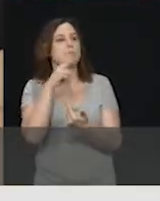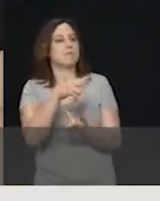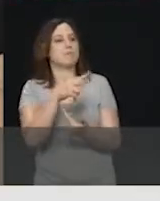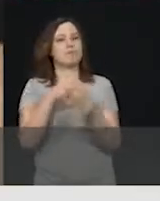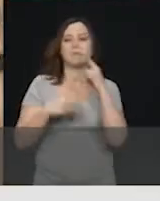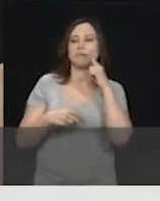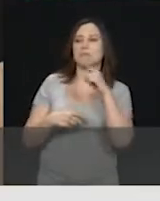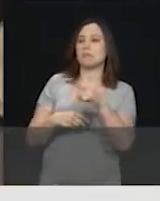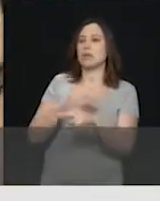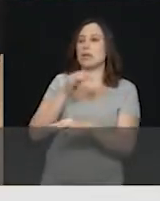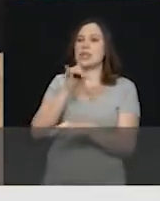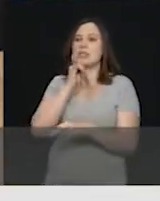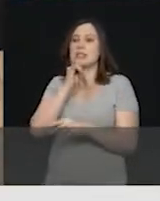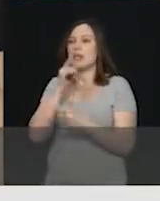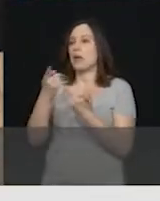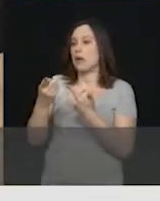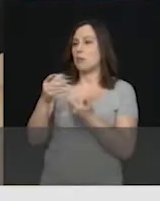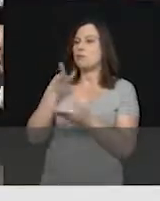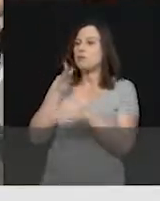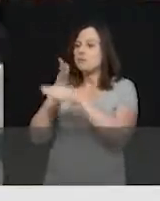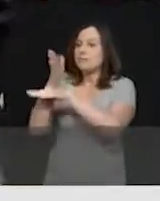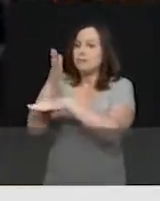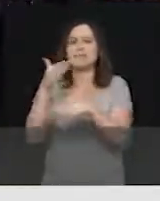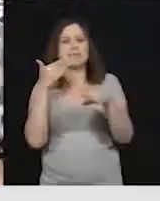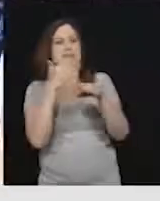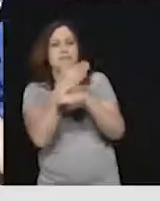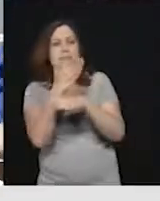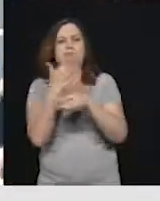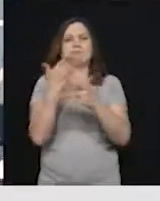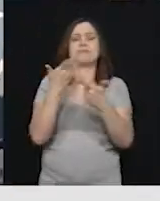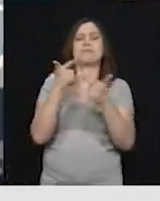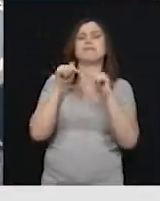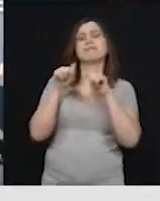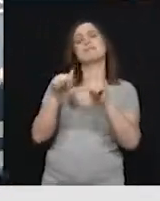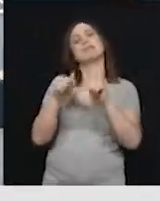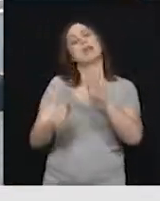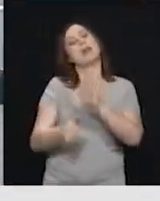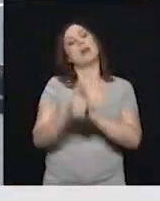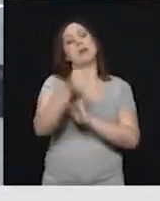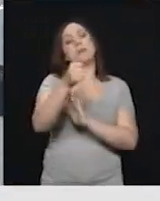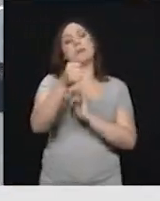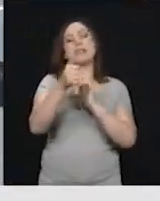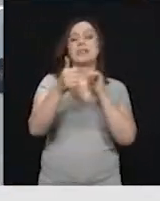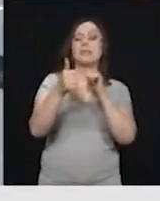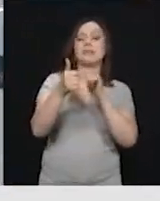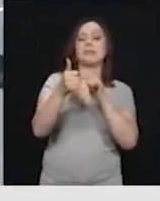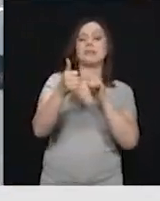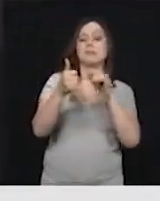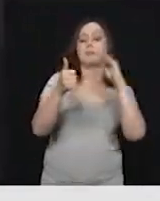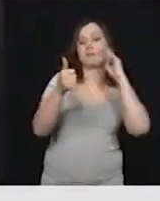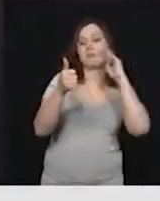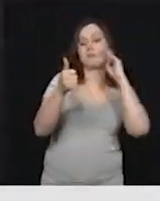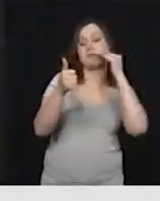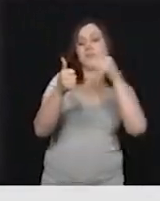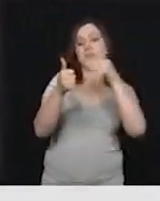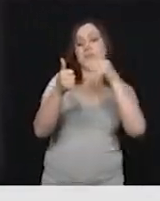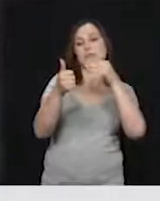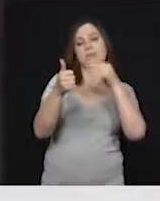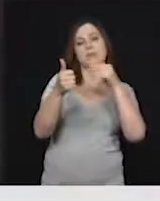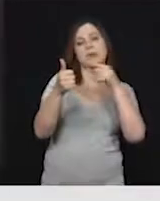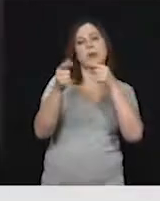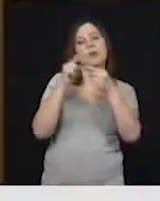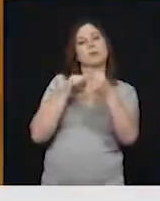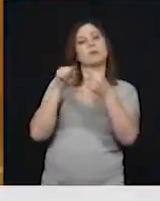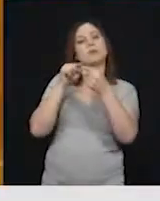um vendo exemplo do outro a superação do outro né Isso é a primeira assim